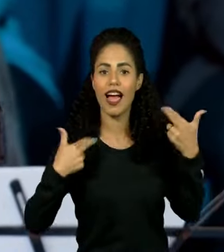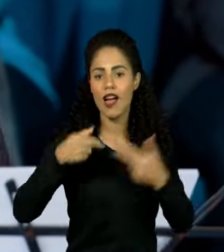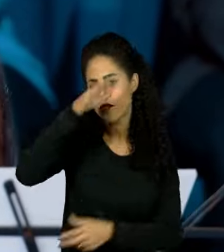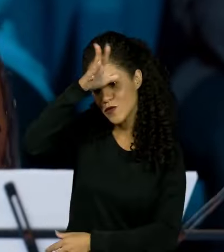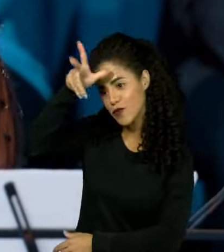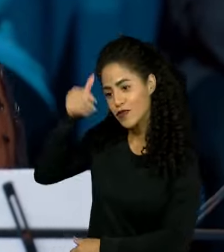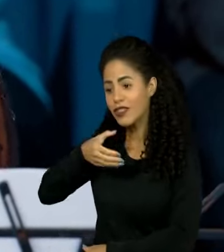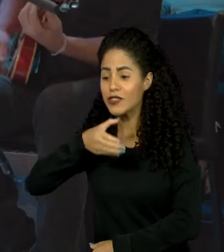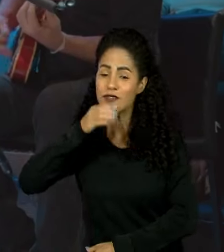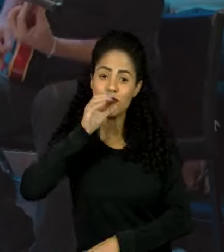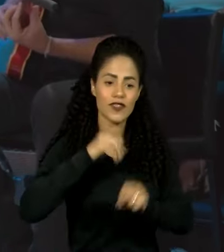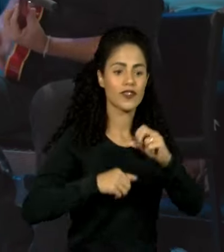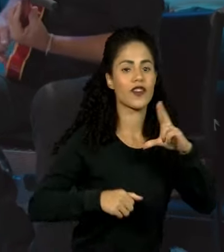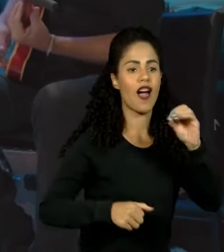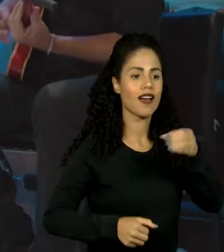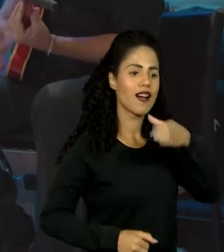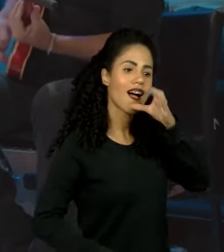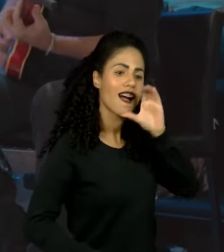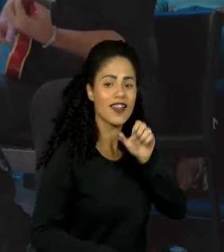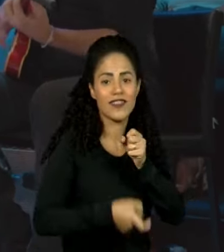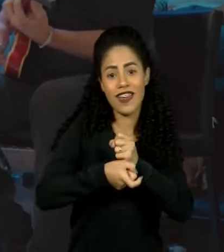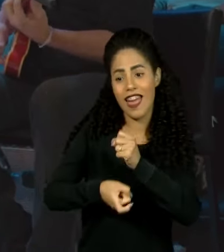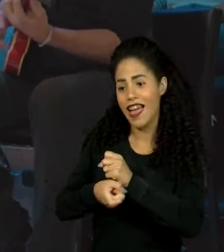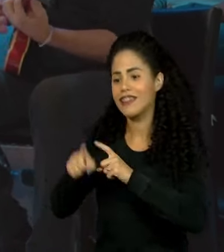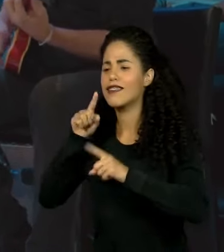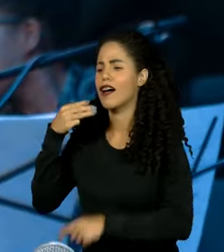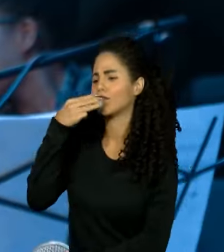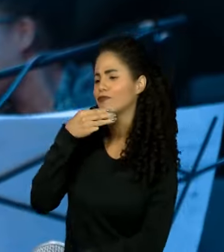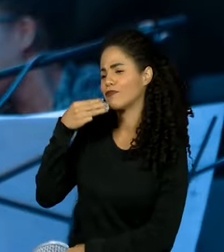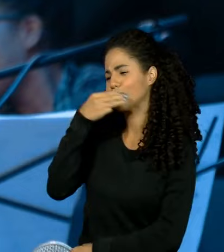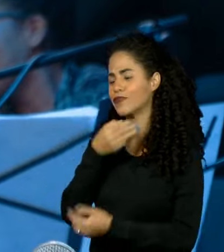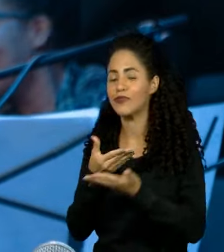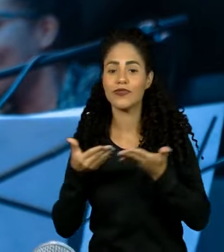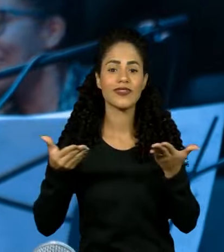guaraná suco de cajuada para